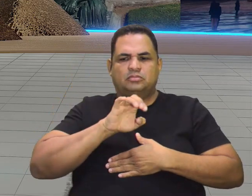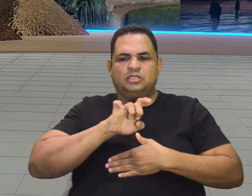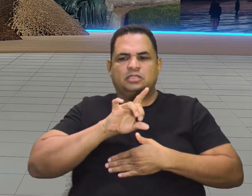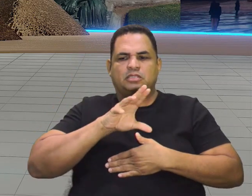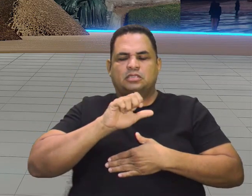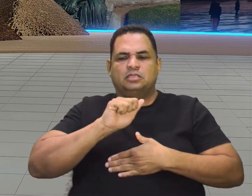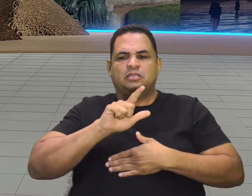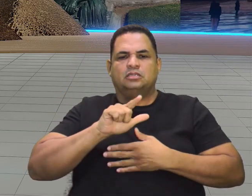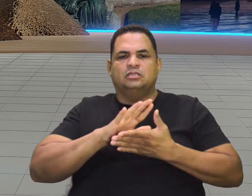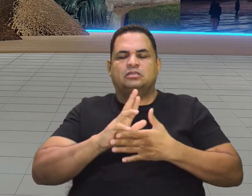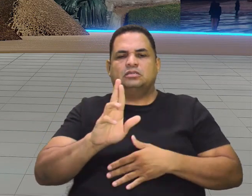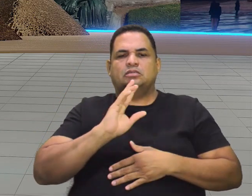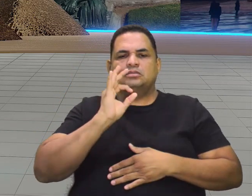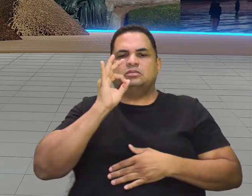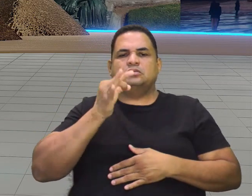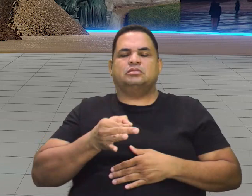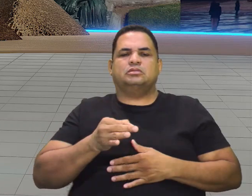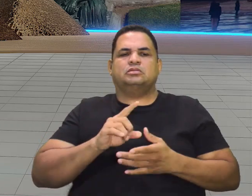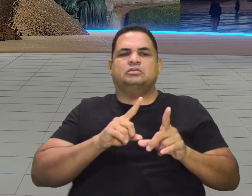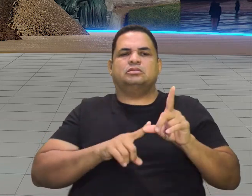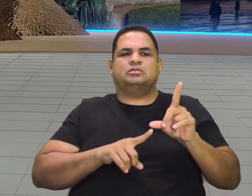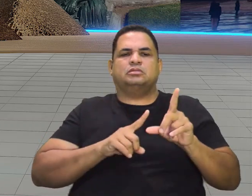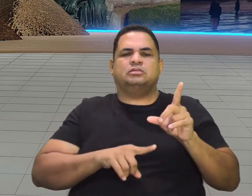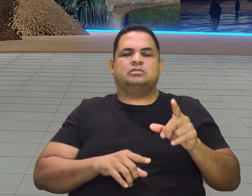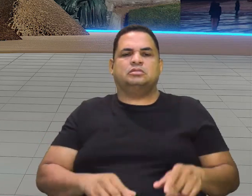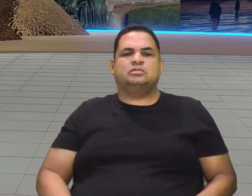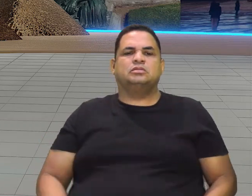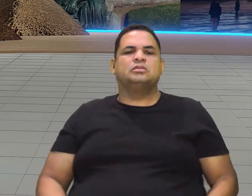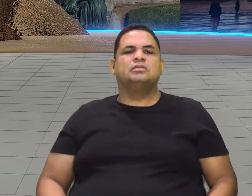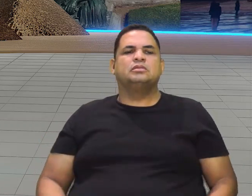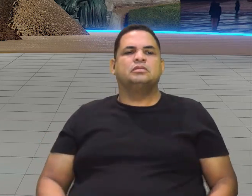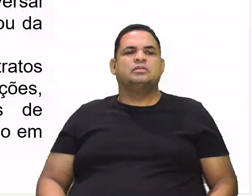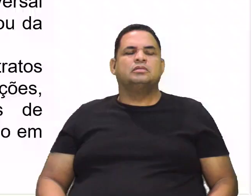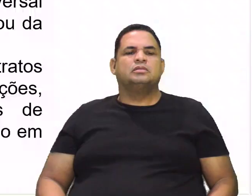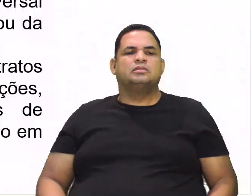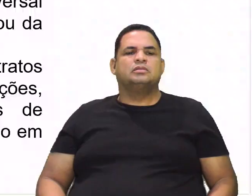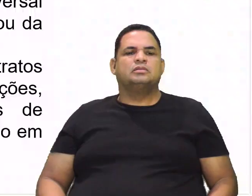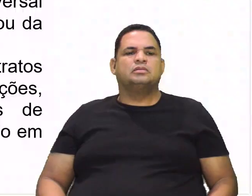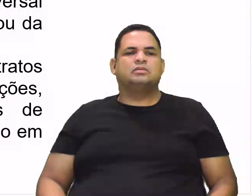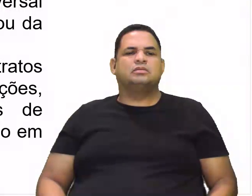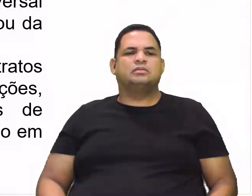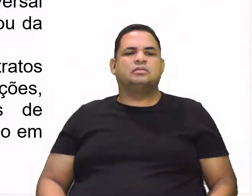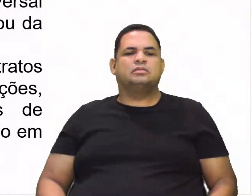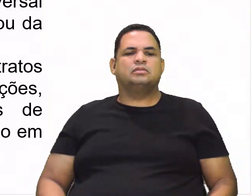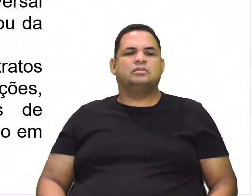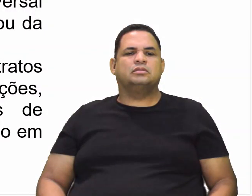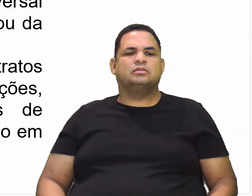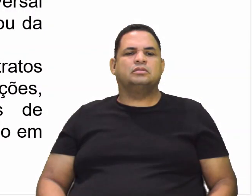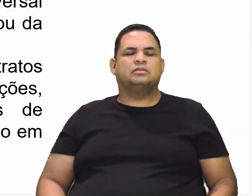imaterial. Então, a resposta correta daí é a letra, na tela de vocês, é a letra,